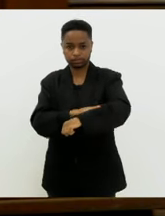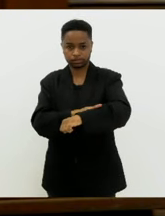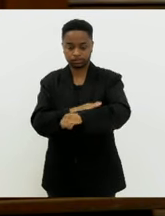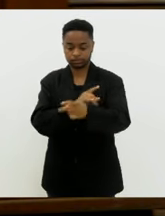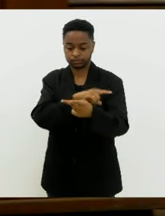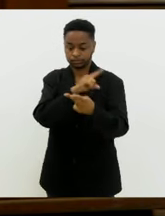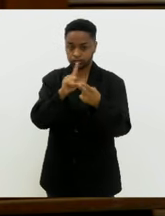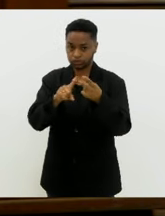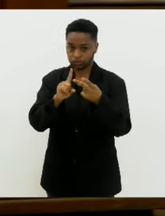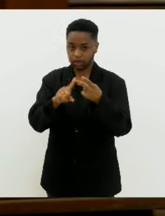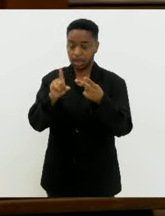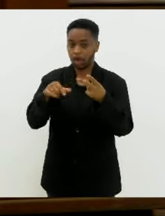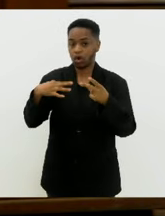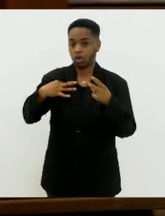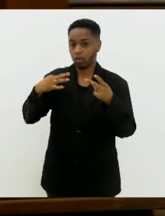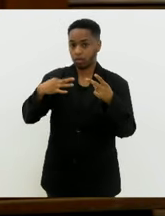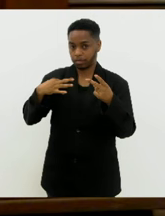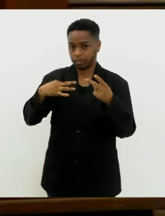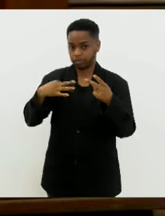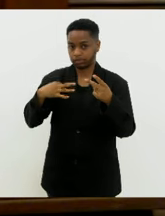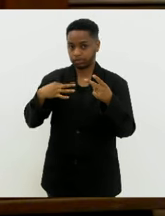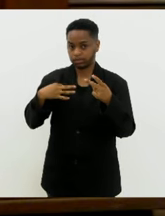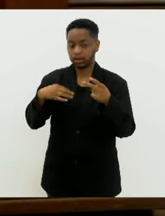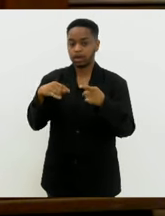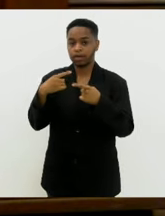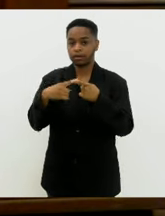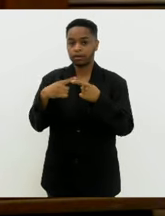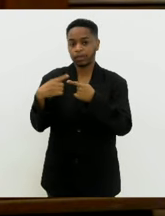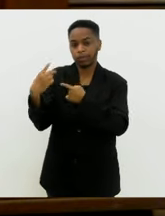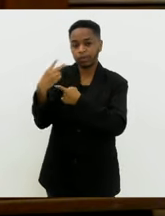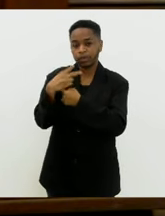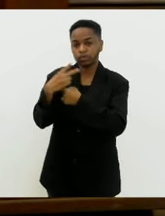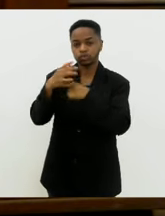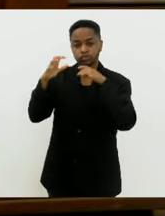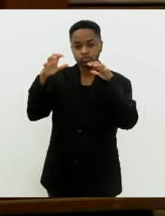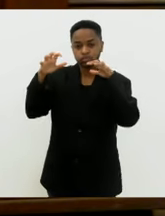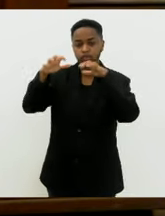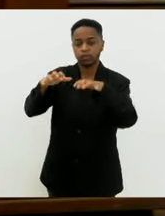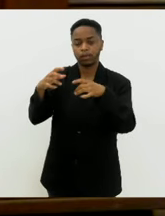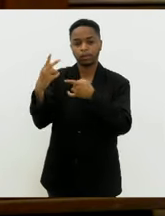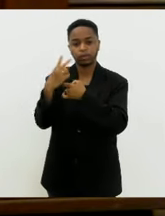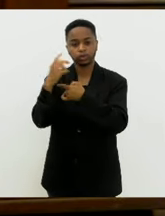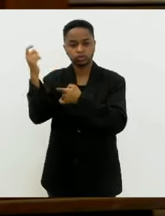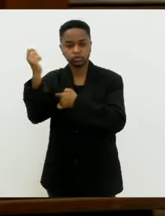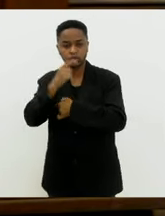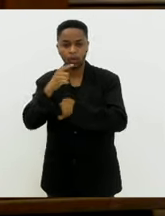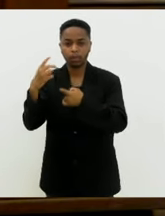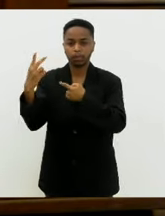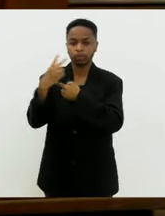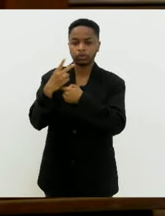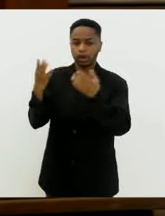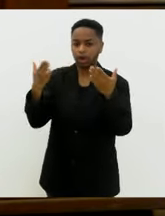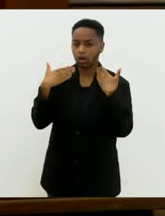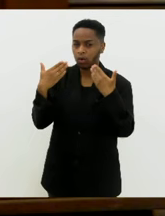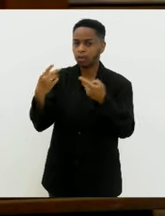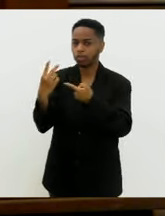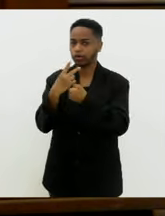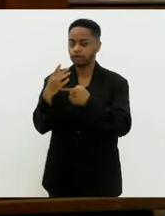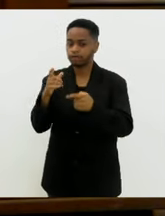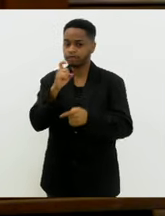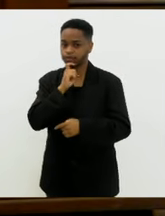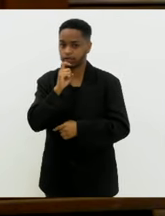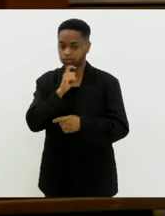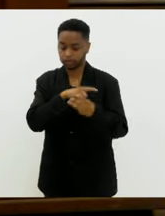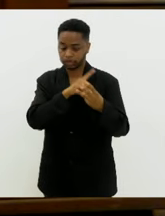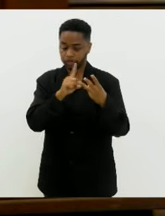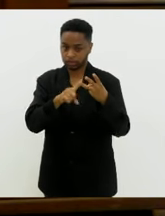a nossa roupa, que nos abriga da chuva, do sol, do calor e do frio. E a terceira